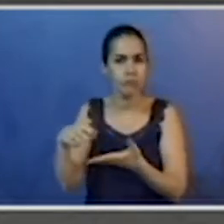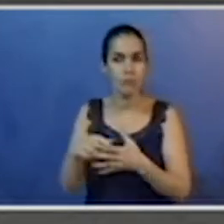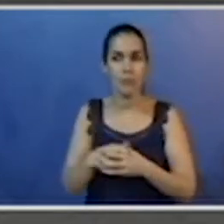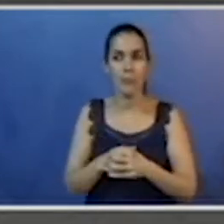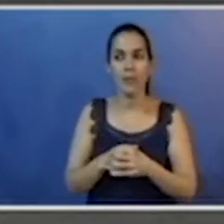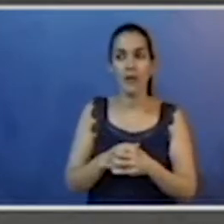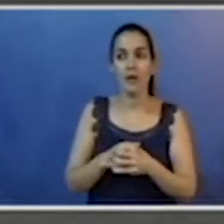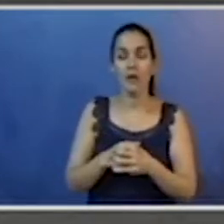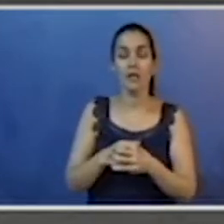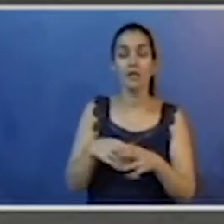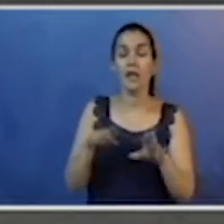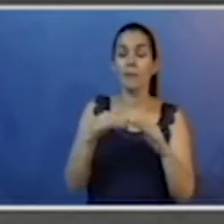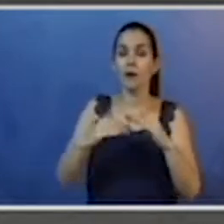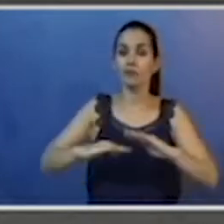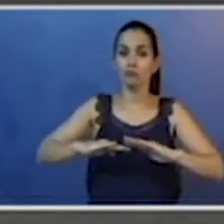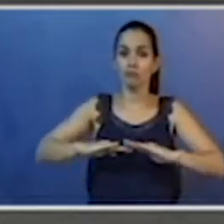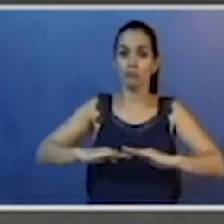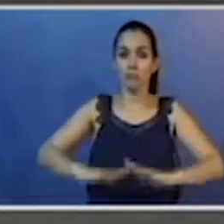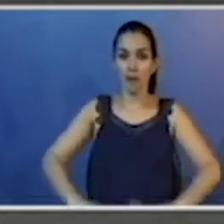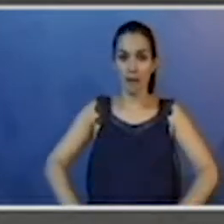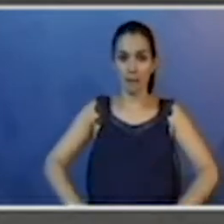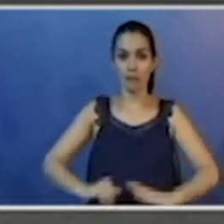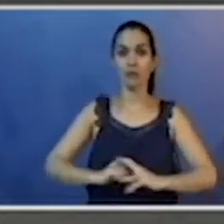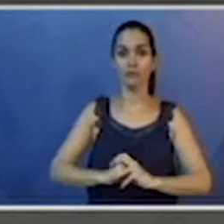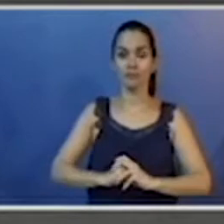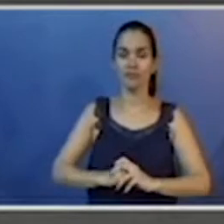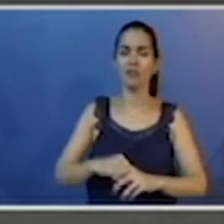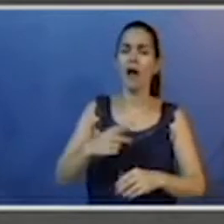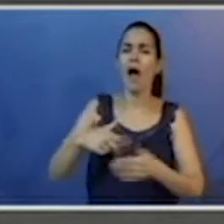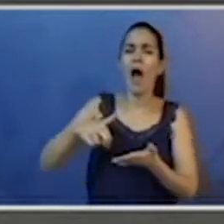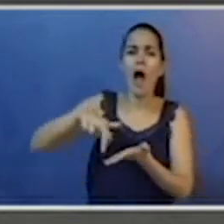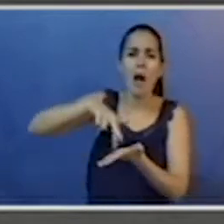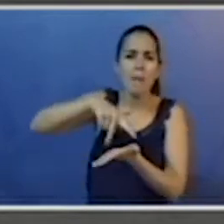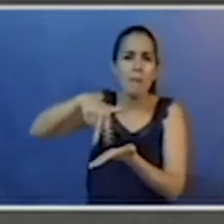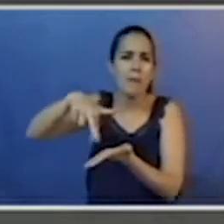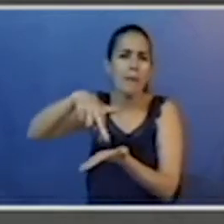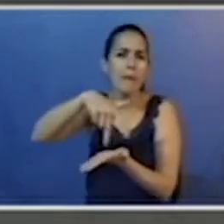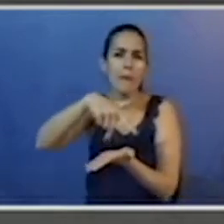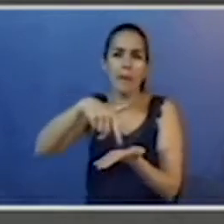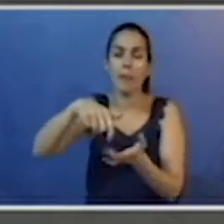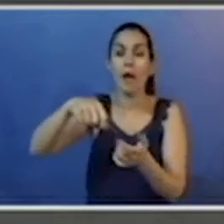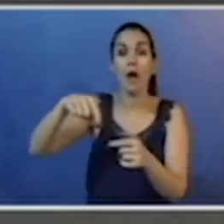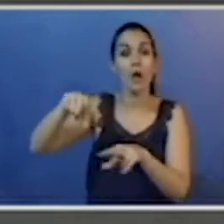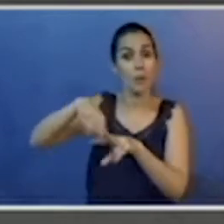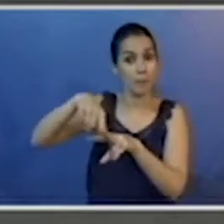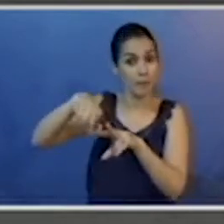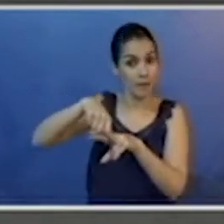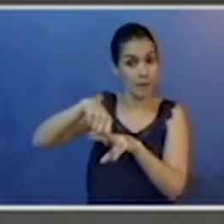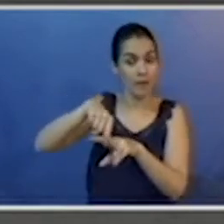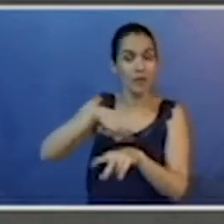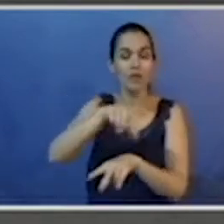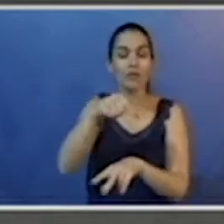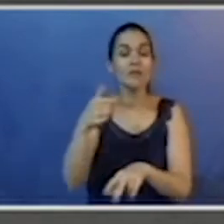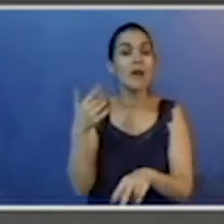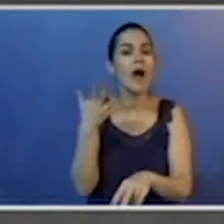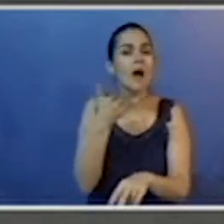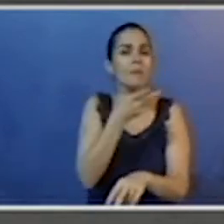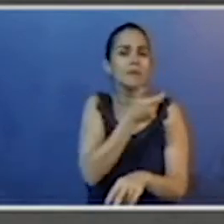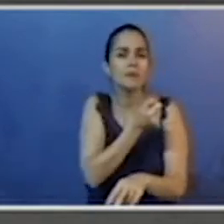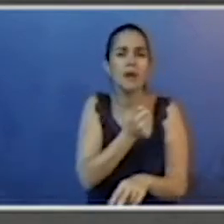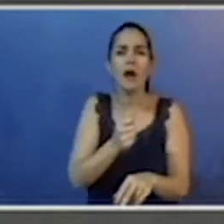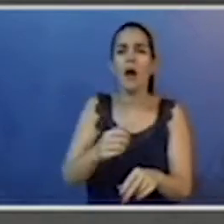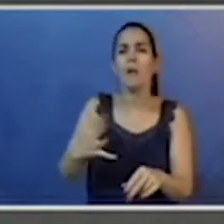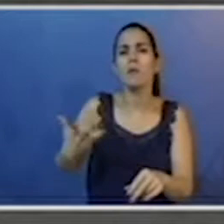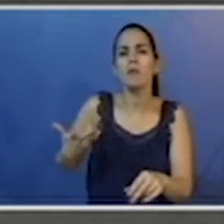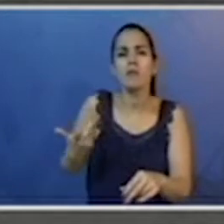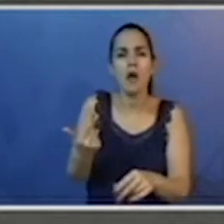tá quando você consegue controlar bem os seus movimentos das pernas dos pés criando assim cada vez mais habilidade para você